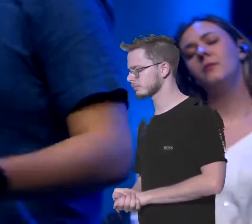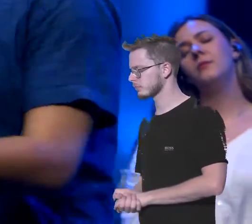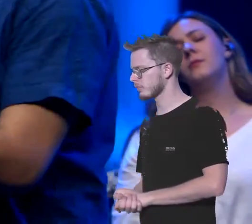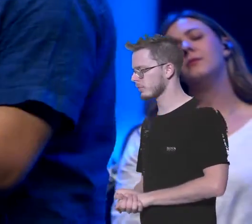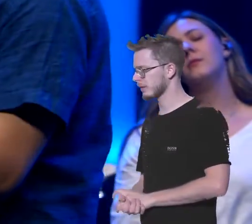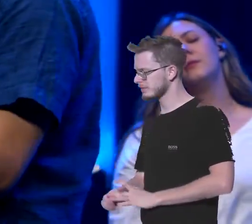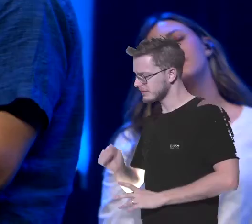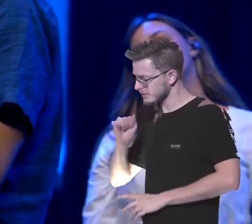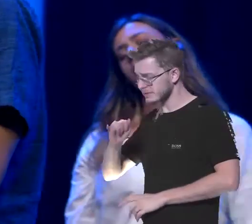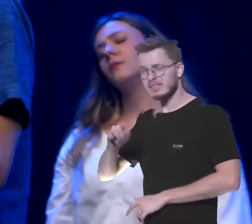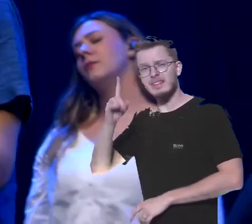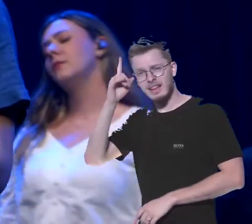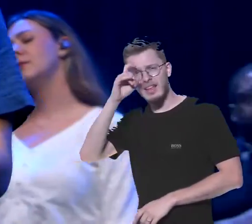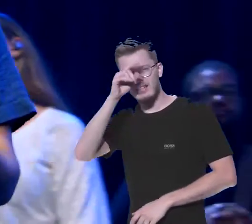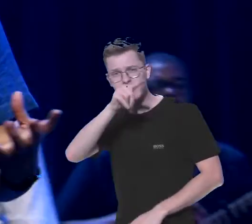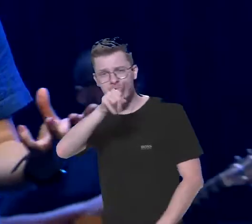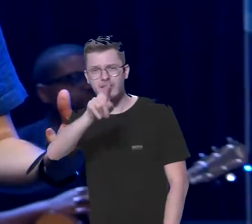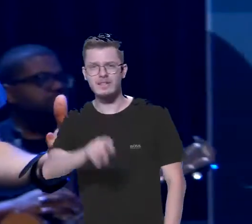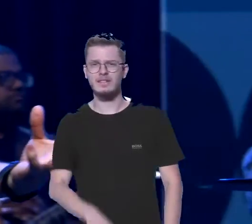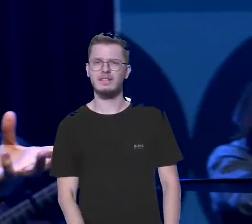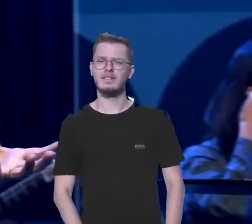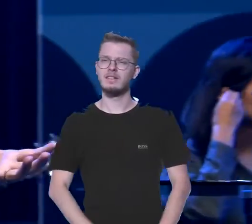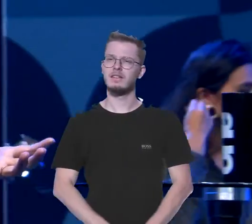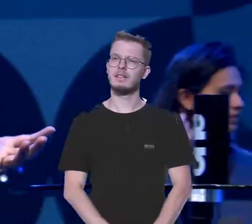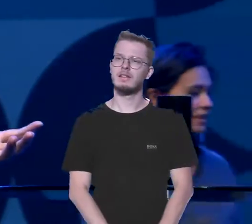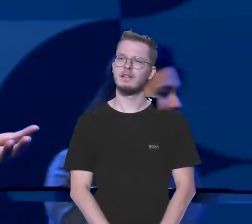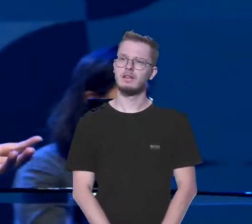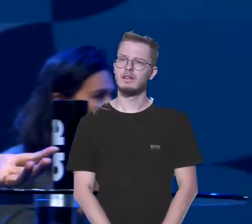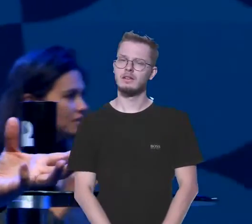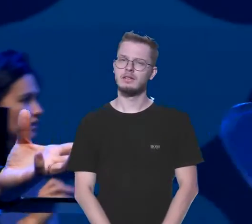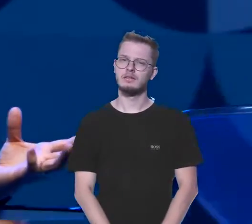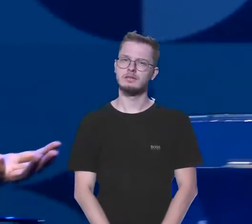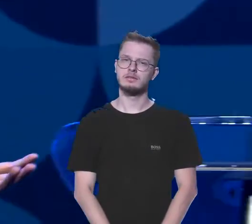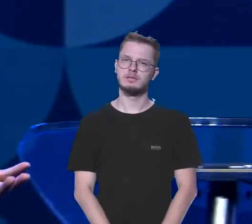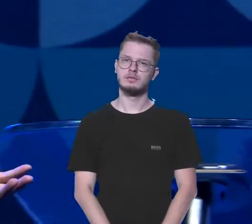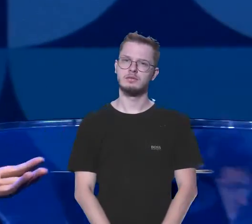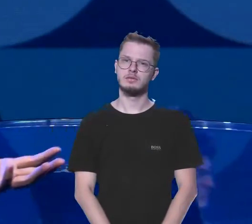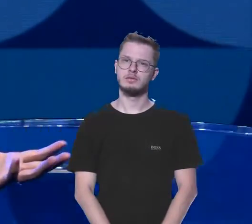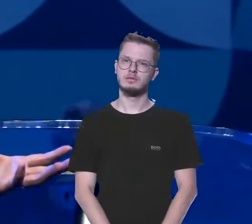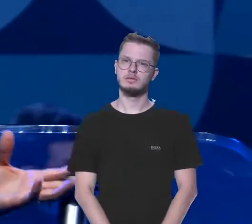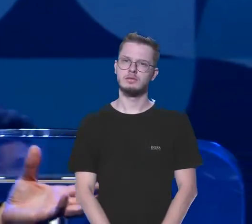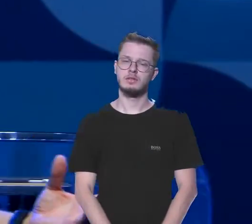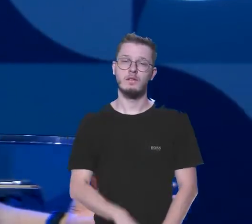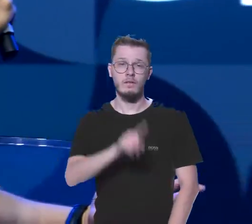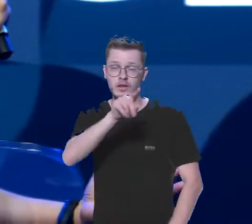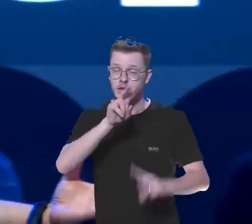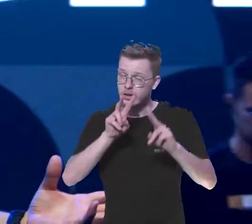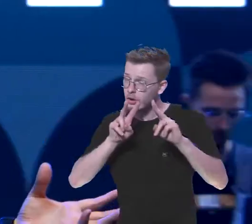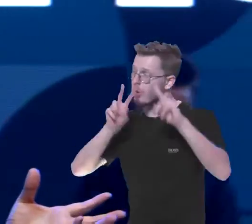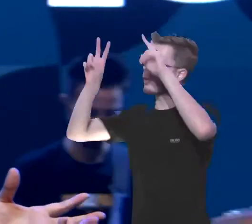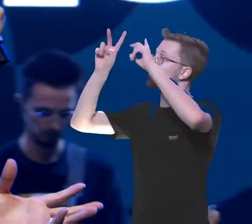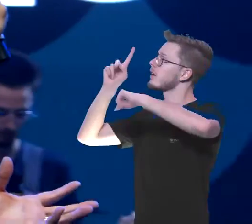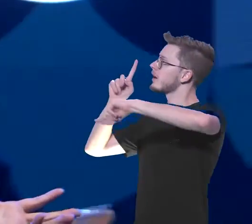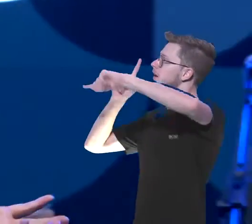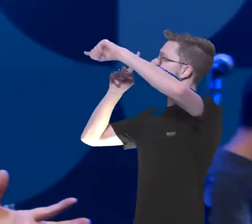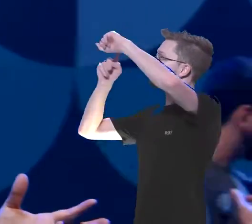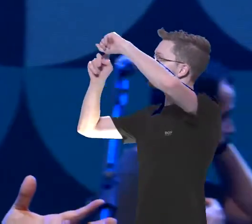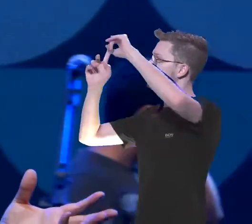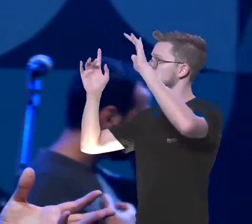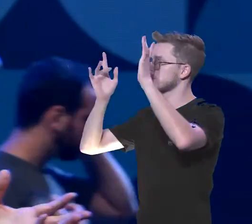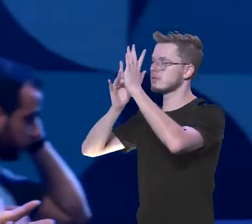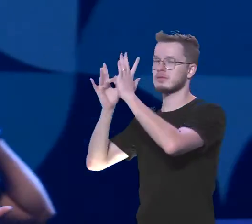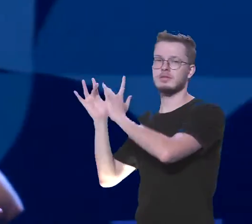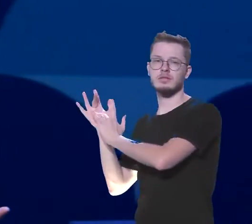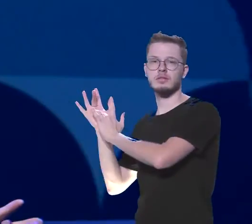tiver difícil para você, aí no seu lugar, coloca os teus olhos na cruz de Jesus.